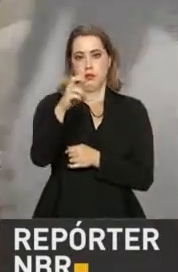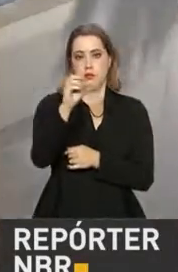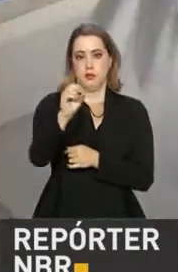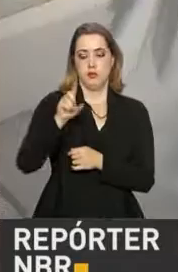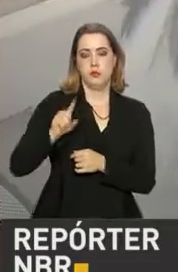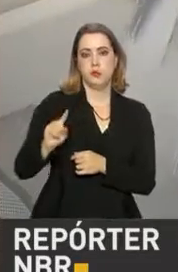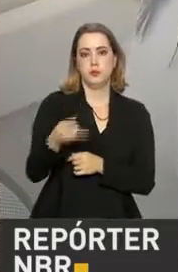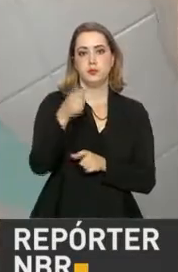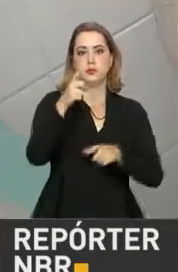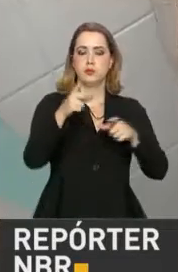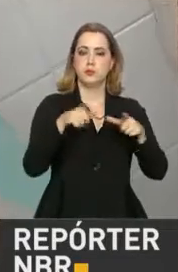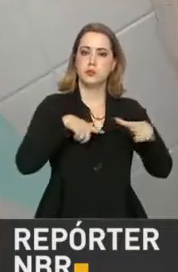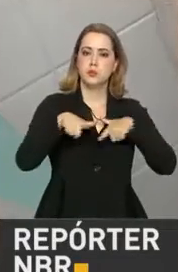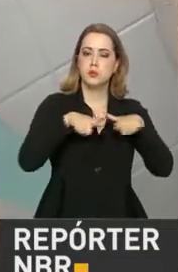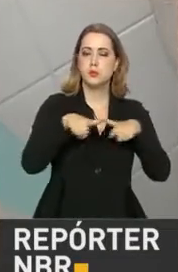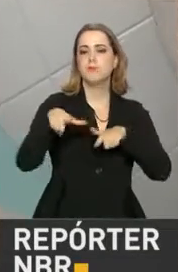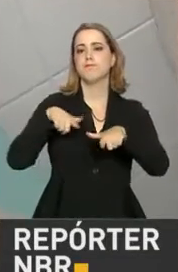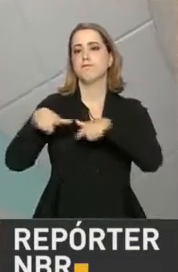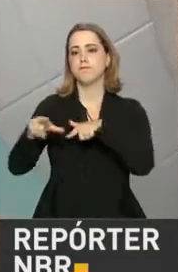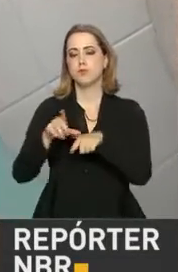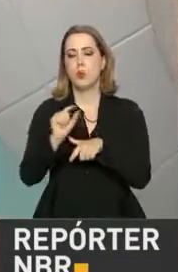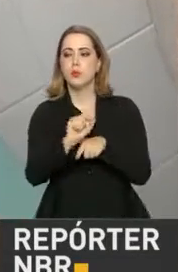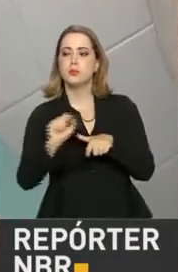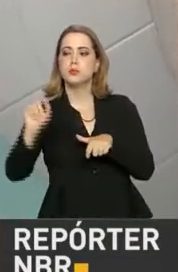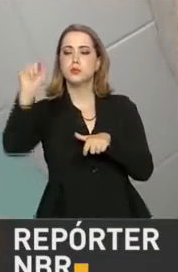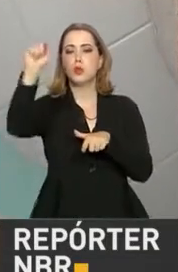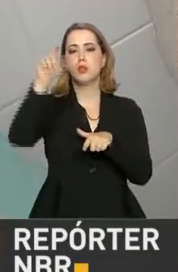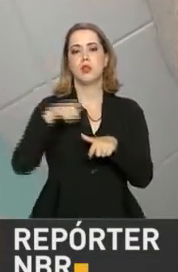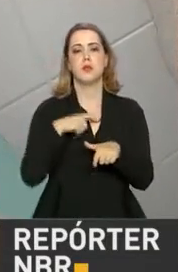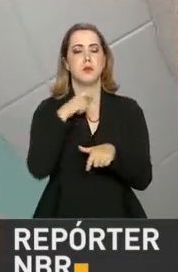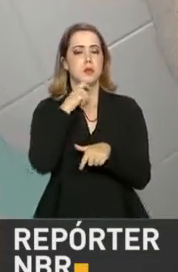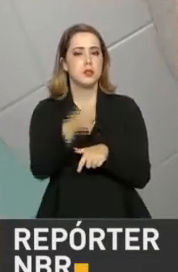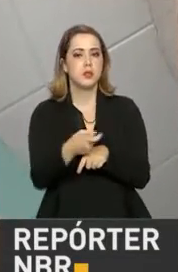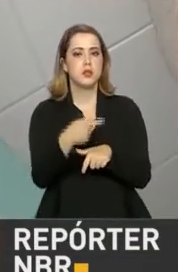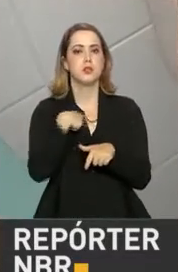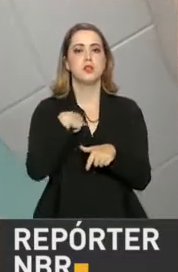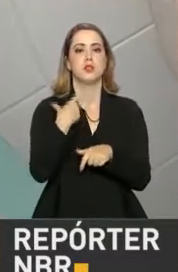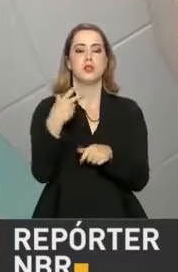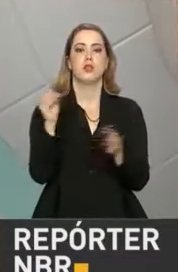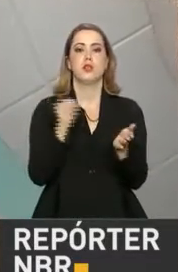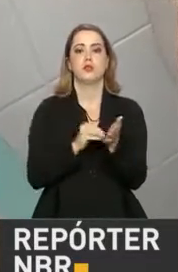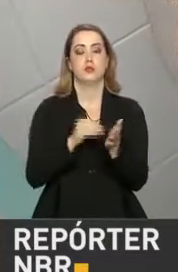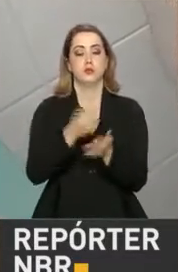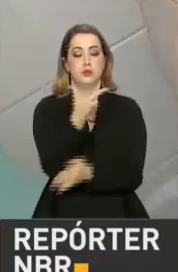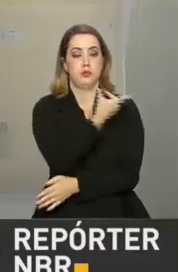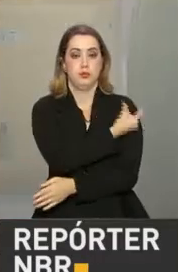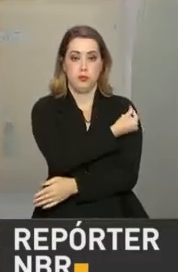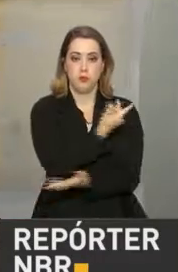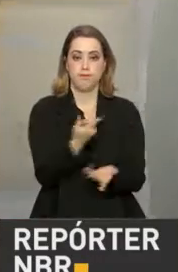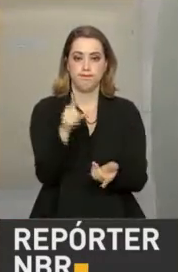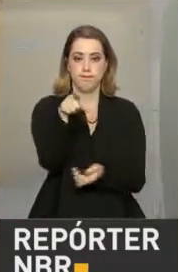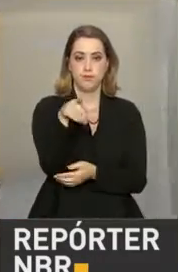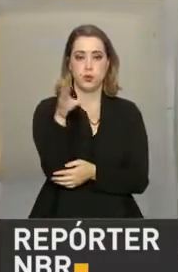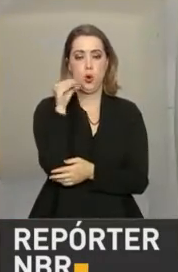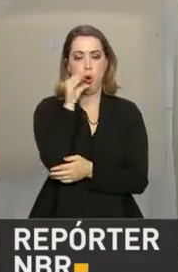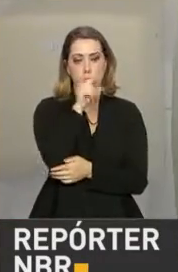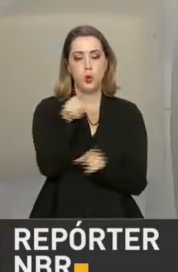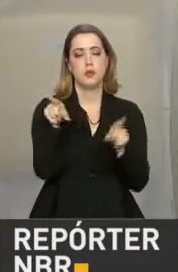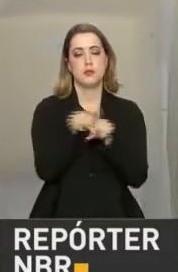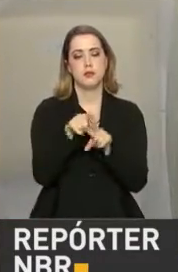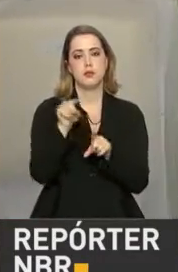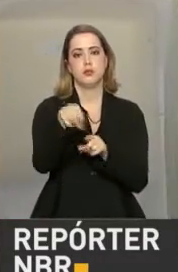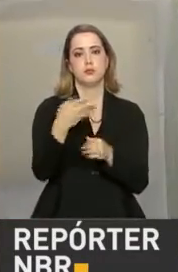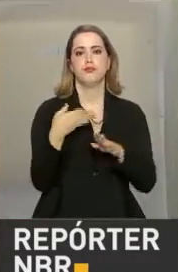da saúde em todo o país que trabalham para que ninguém fique sem receber as doses recomendadas adolescentes também